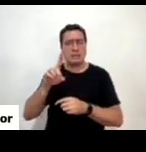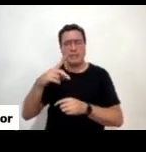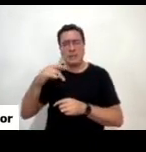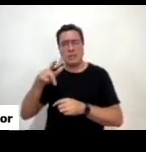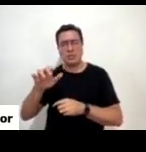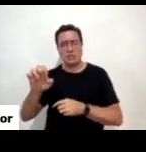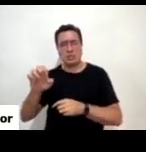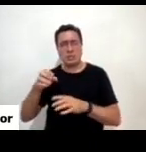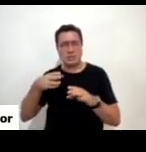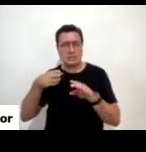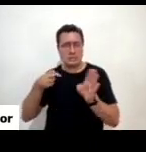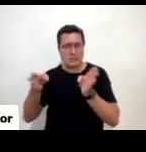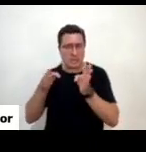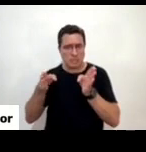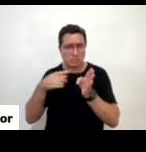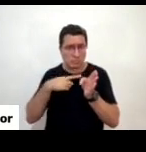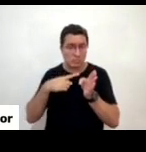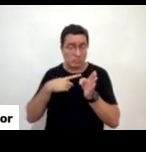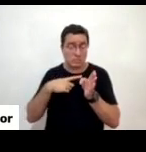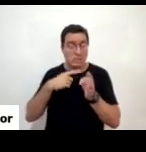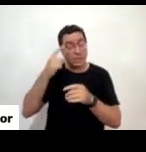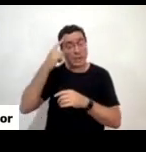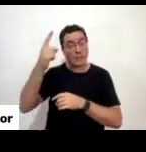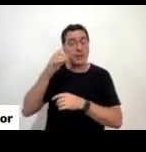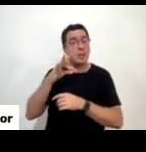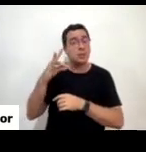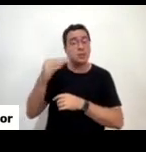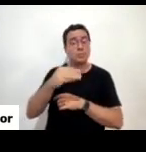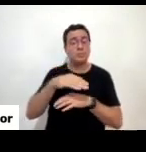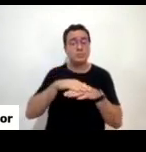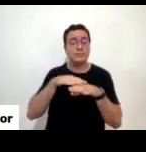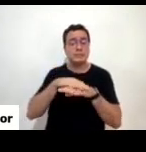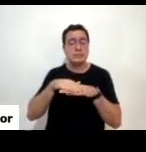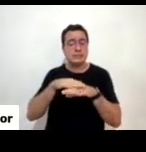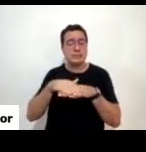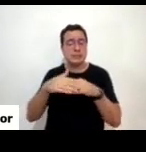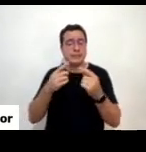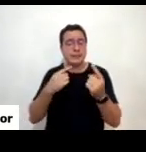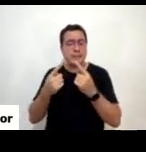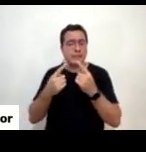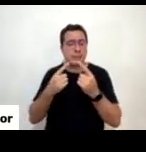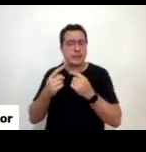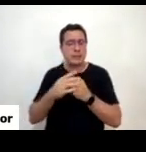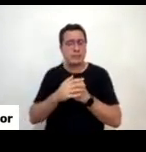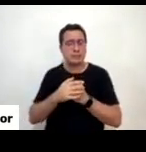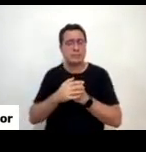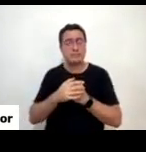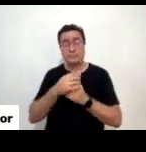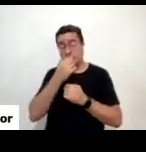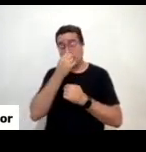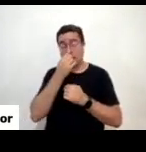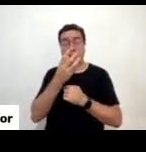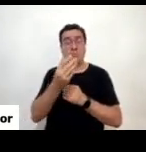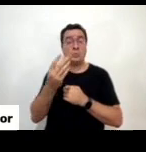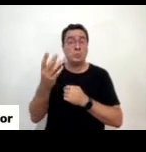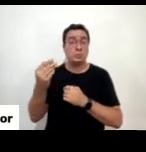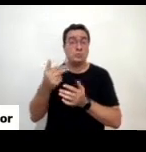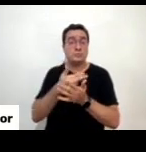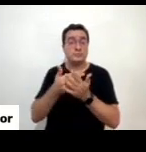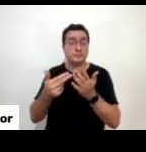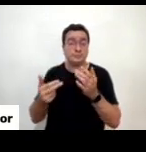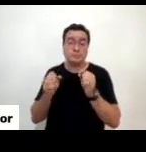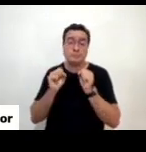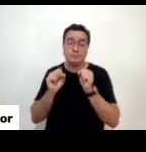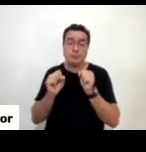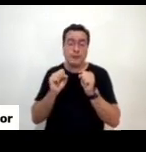acessível? Lembra, tudo isso que nós estamos falando, existem muitos e muitos pontos que podem